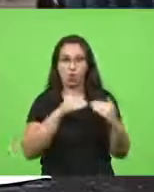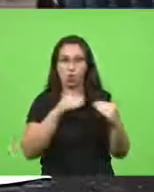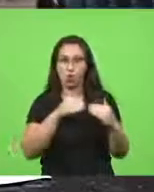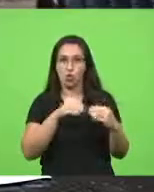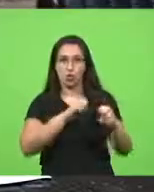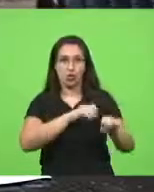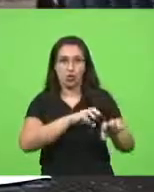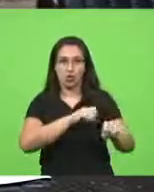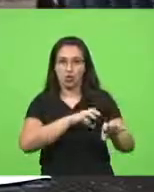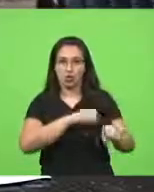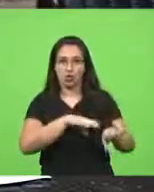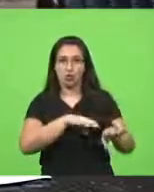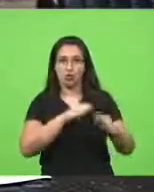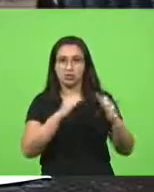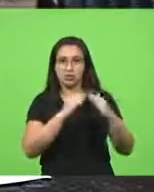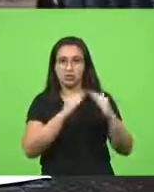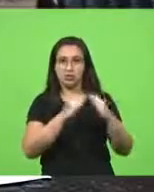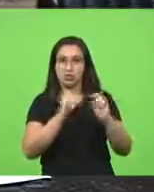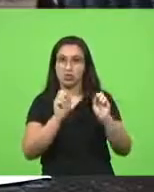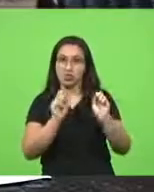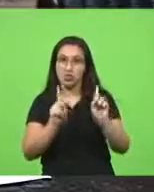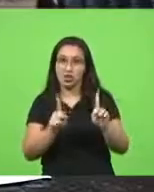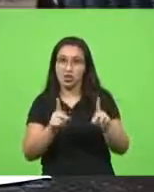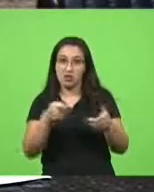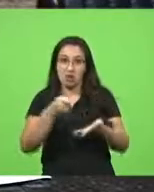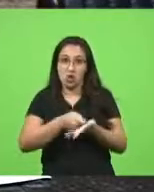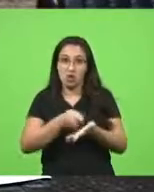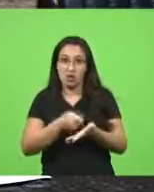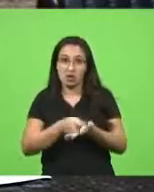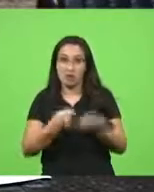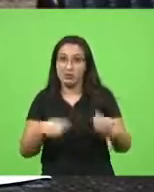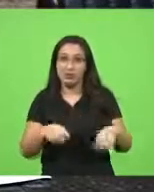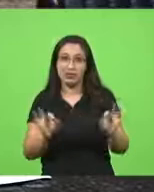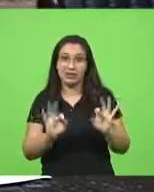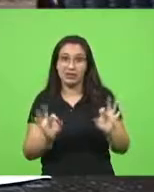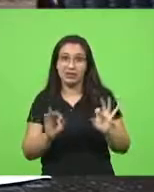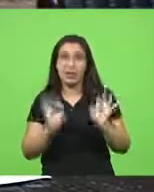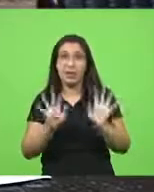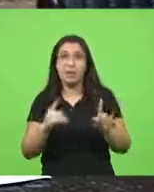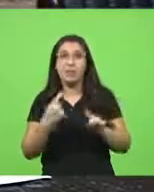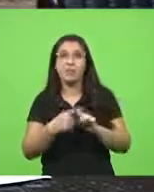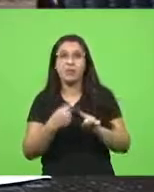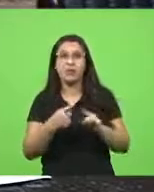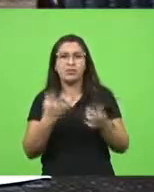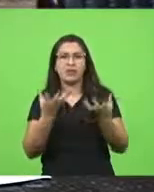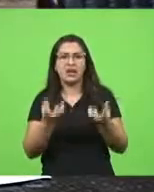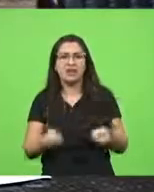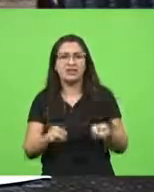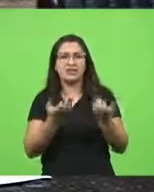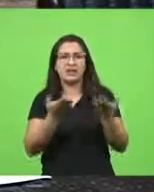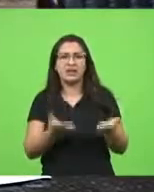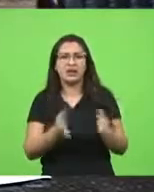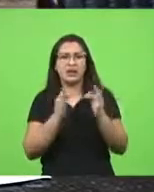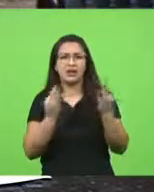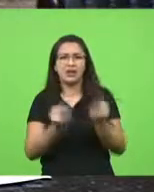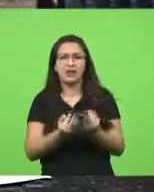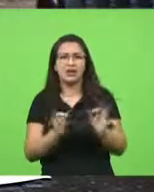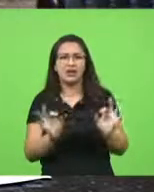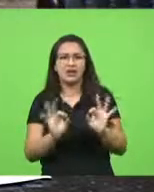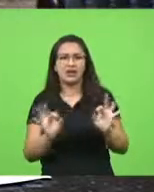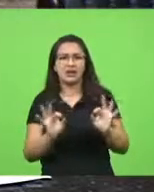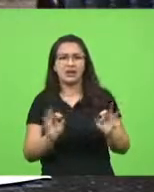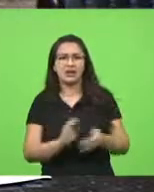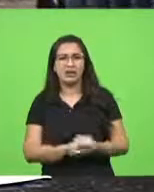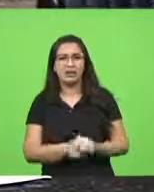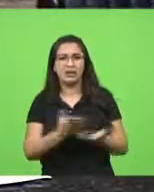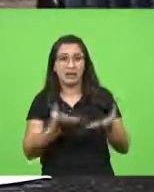não é obrigado a fazer. Mas por que você não é tolerante com a família que escolhe? Por que você quer botar o dedo